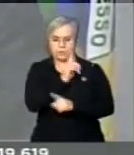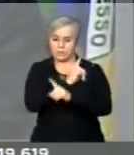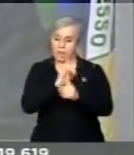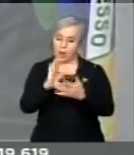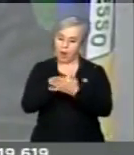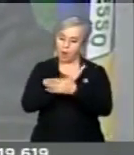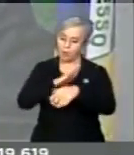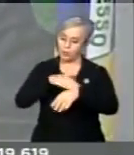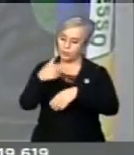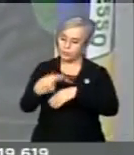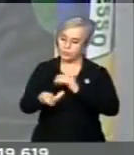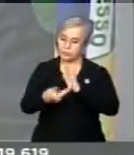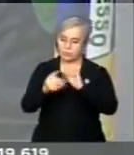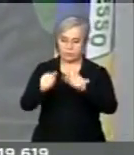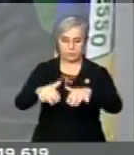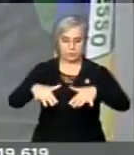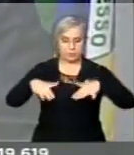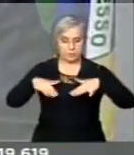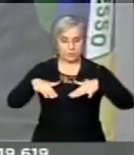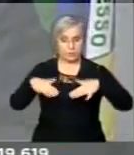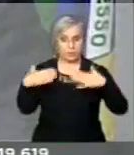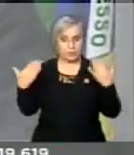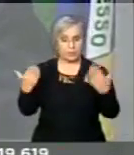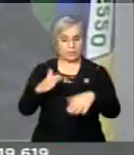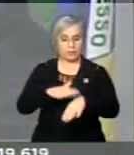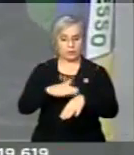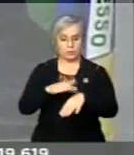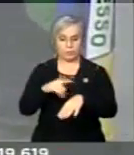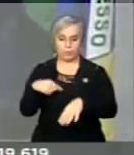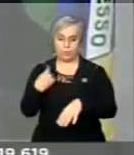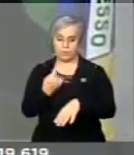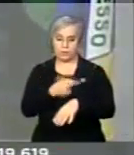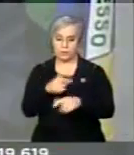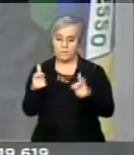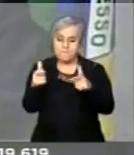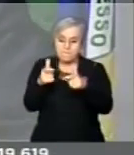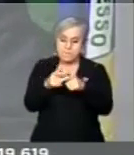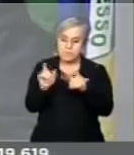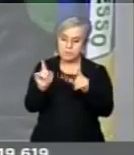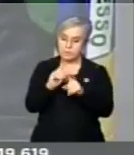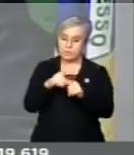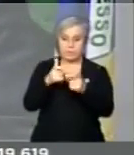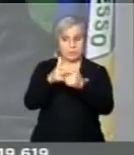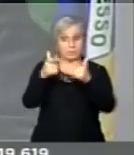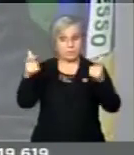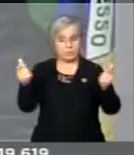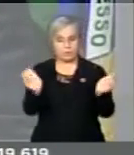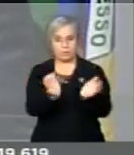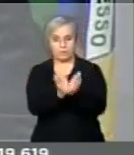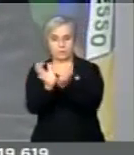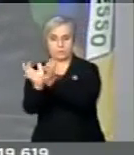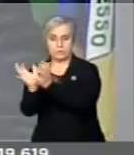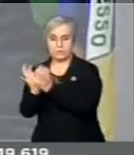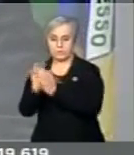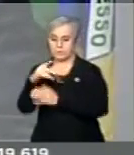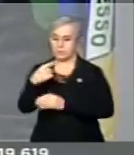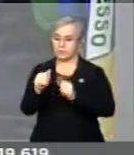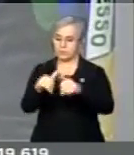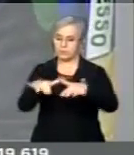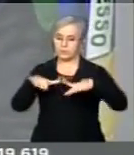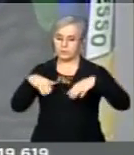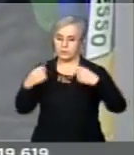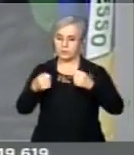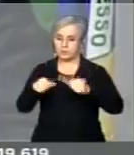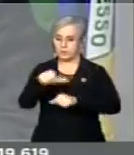momentos nesse plenário fomos minoria, nesse momento não somos mais. Houve um entendimento da maioria dos partidos de que esse plenário deve seguir um